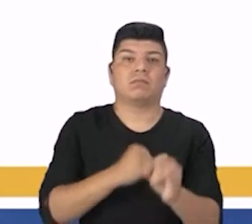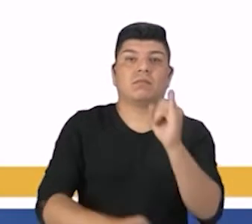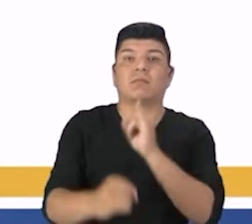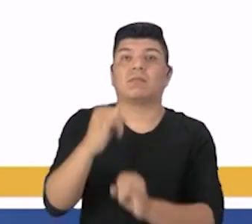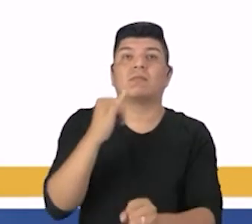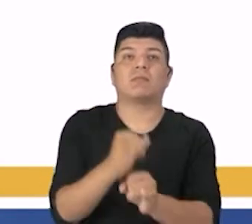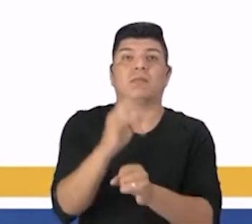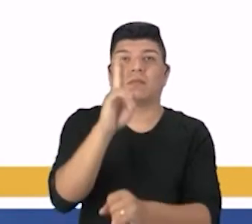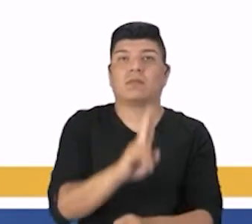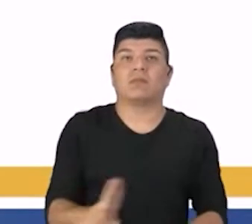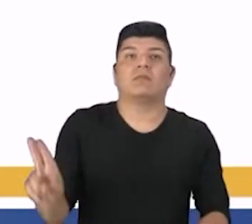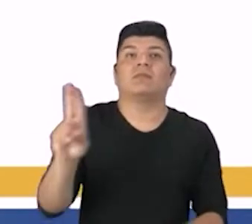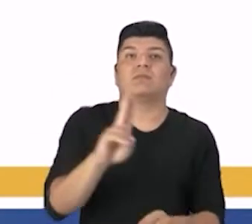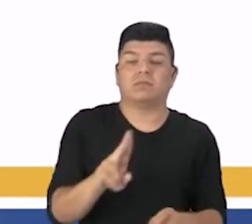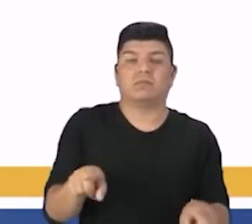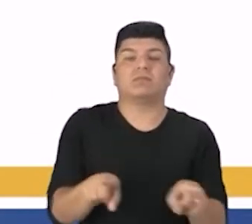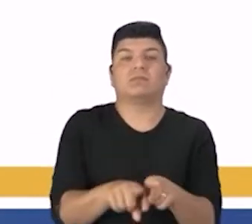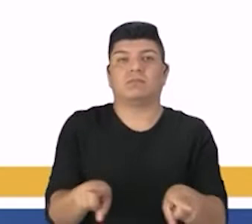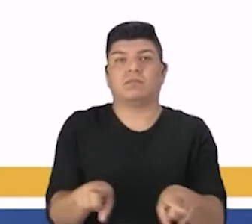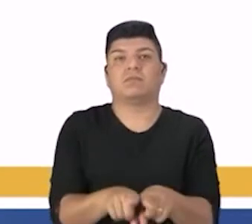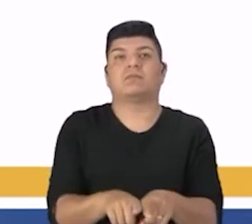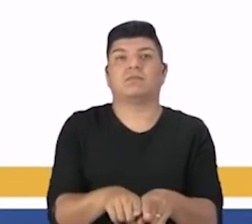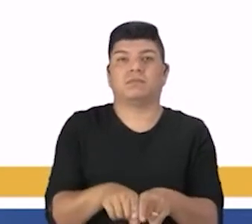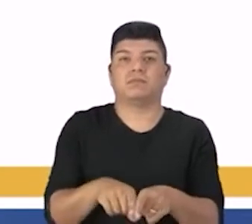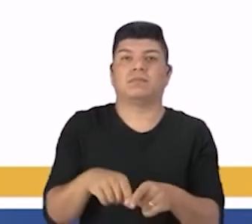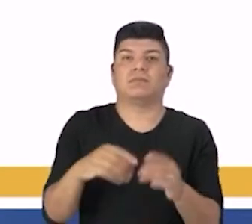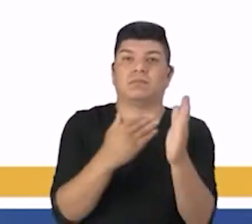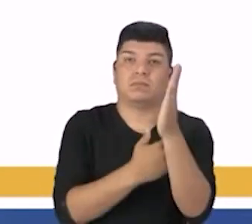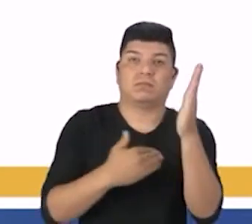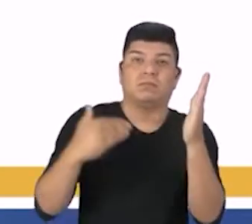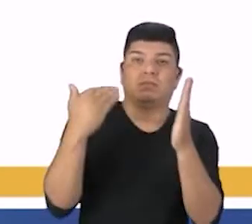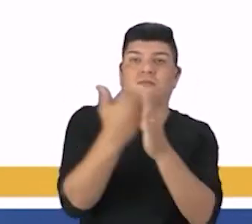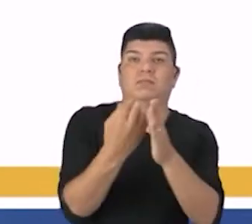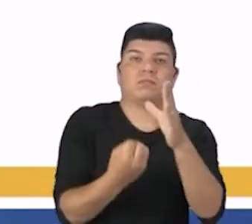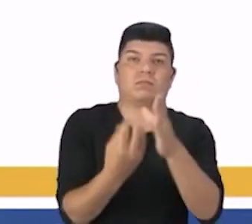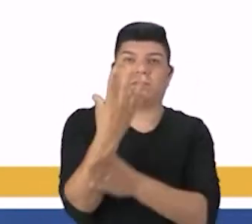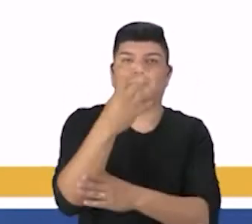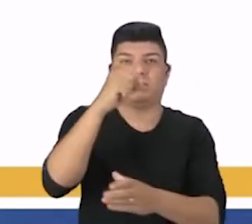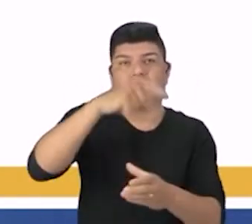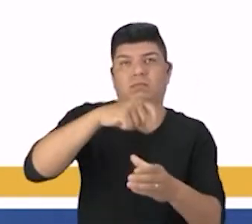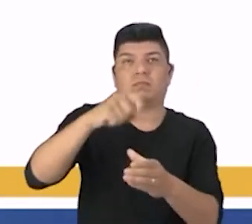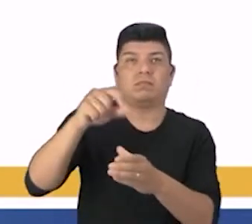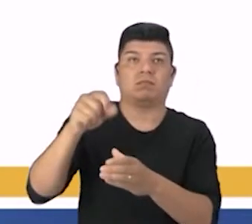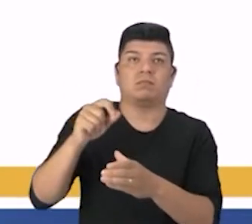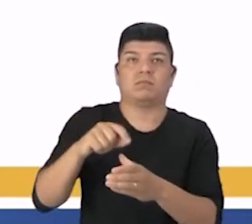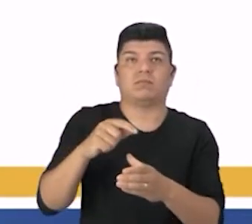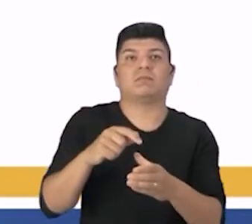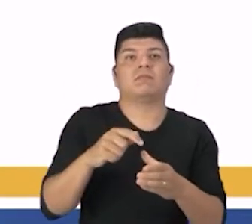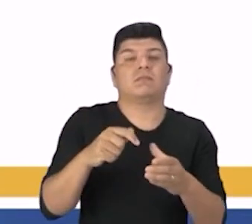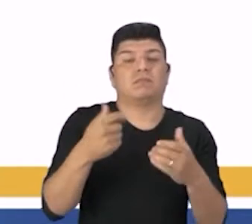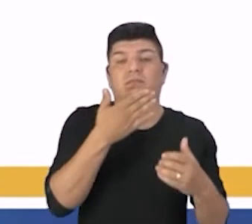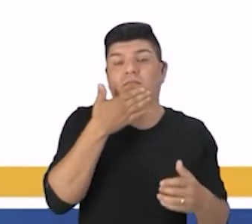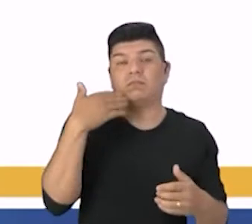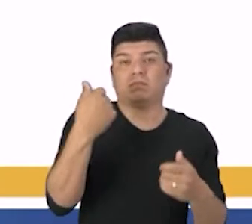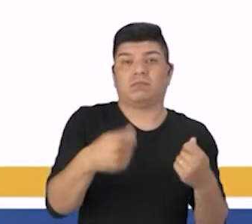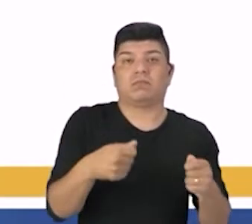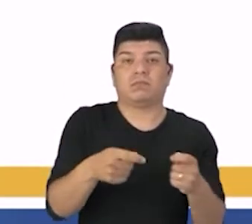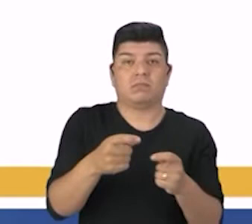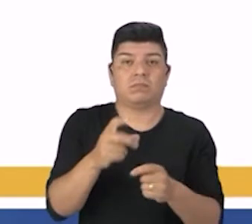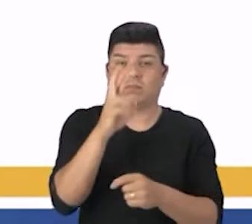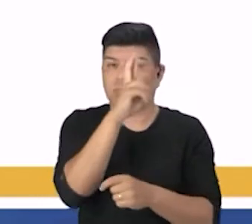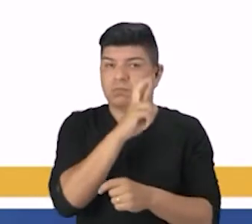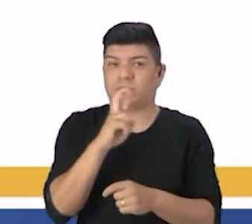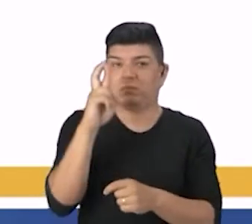agricultura que utiliza bastante aumento da produtividade integração de precisão monitoramento